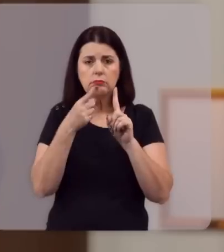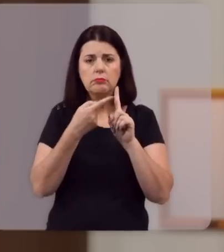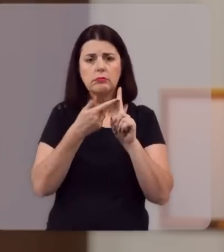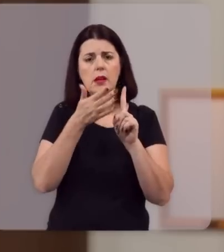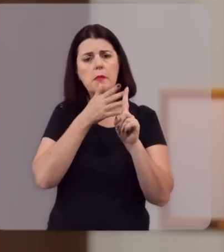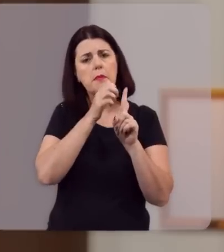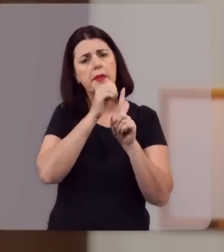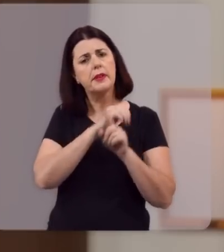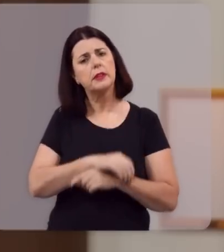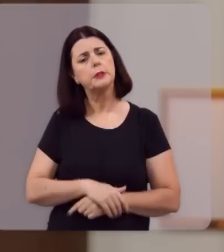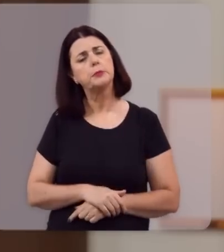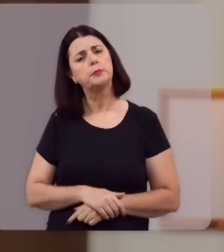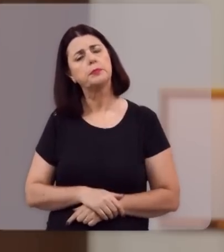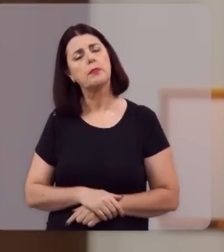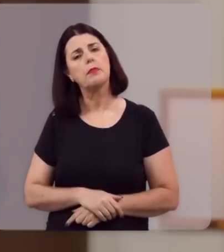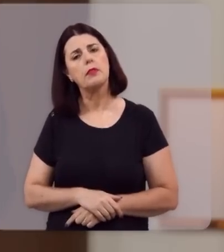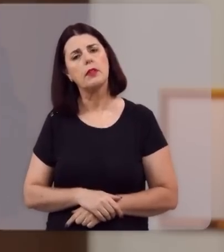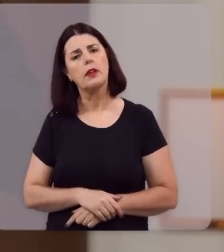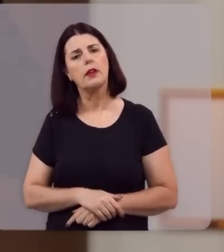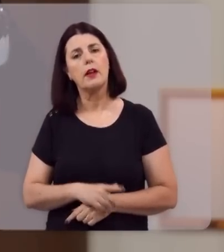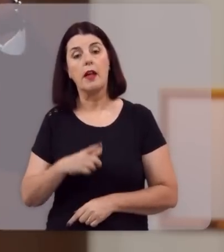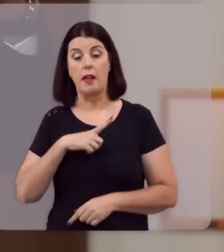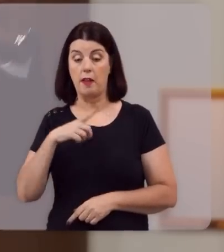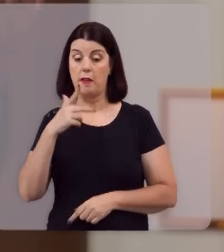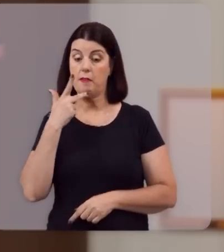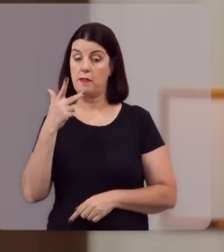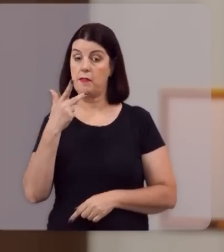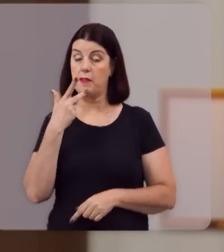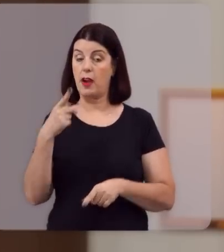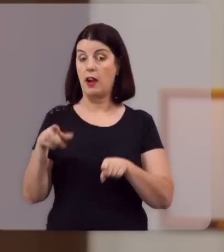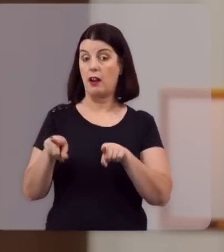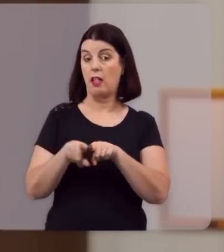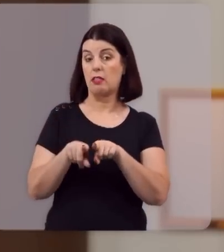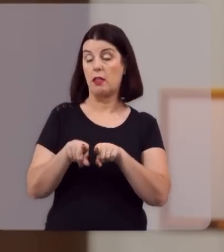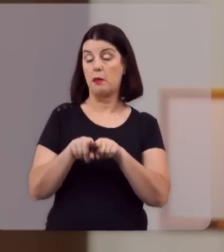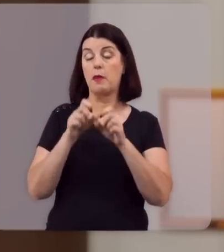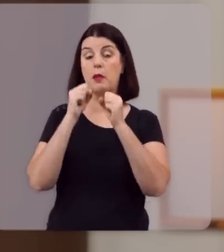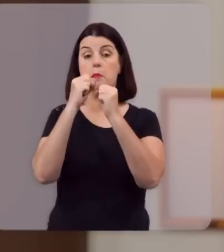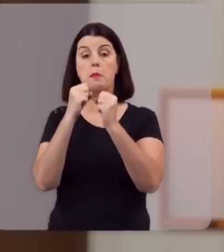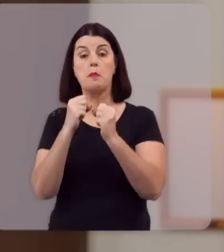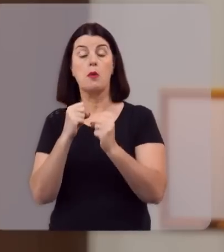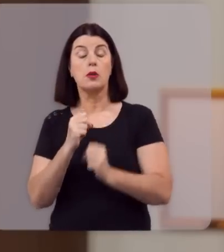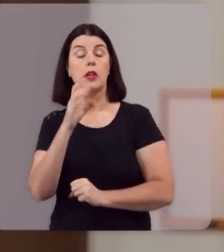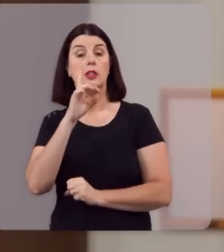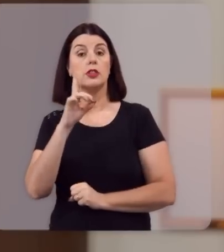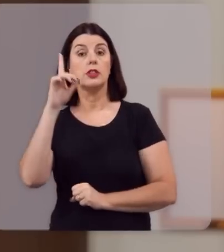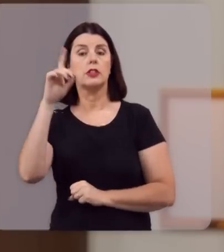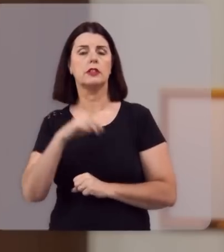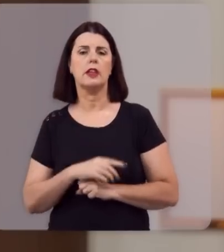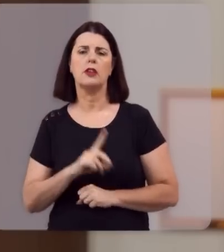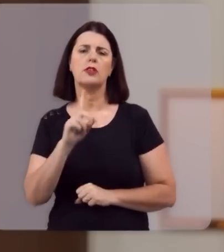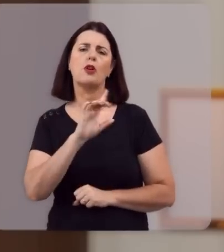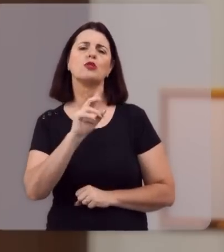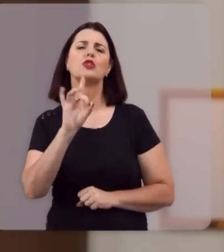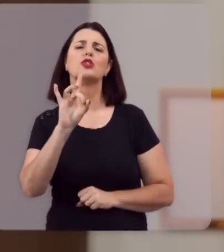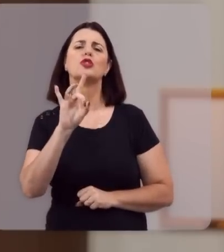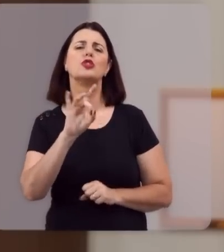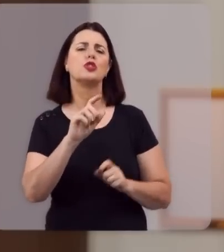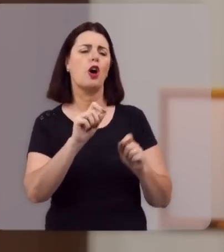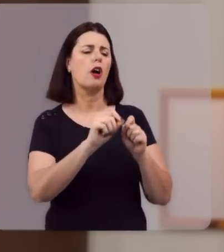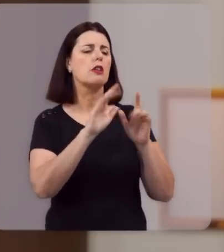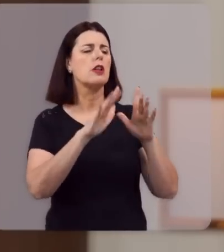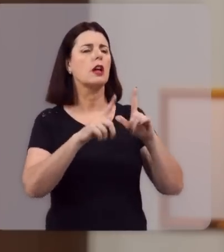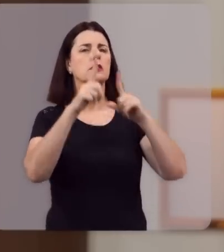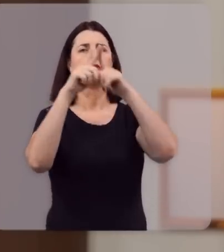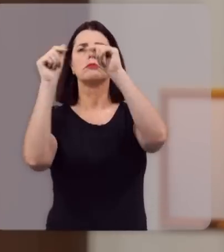no ventre materno e ele destaca o poder de Deus não na criação